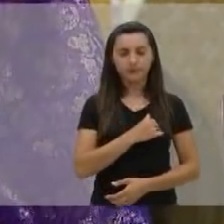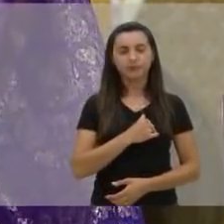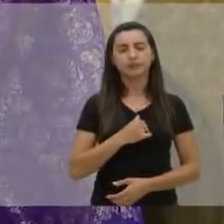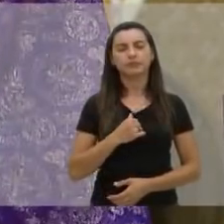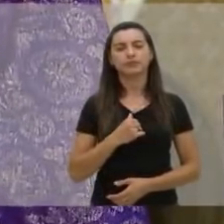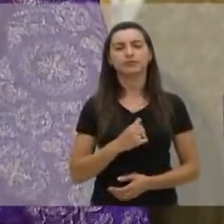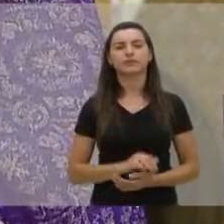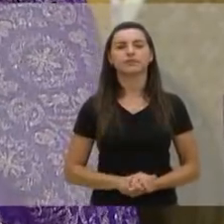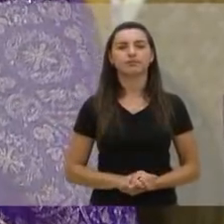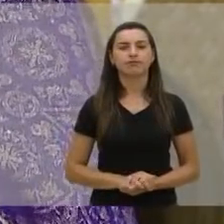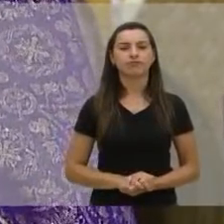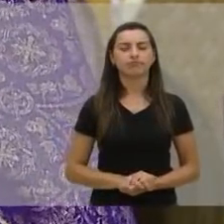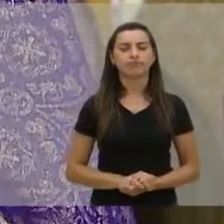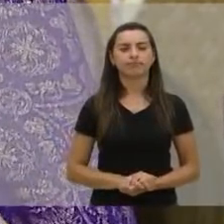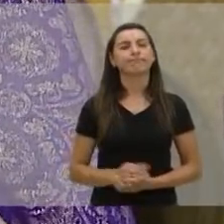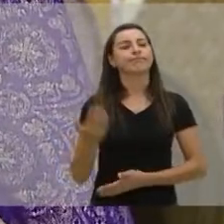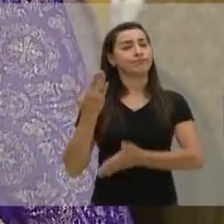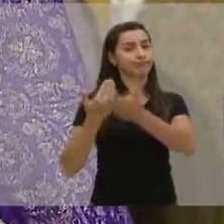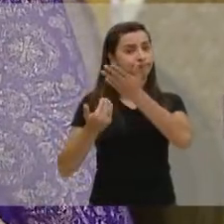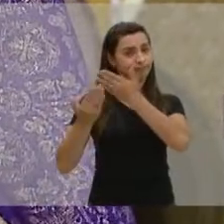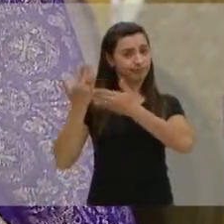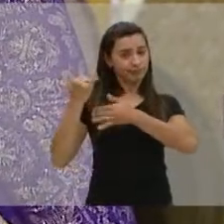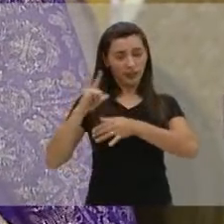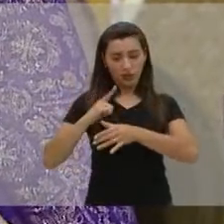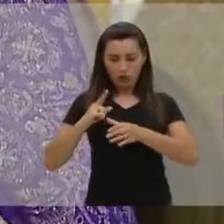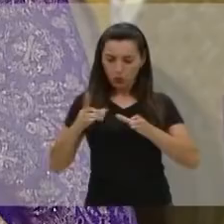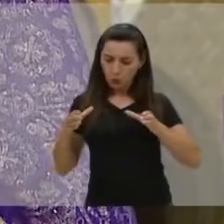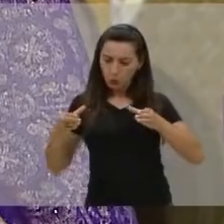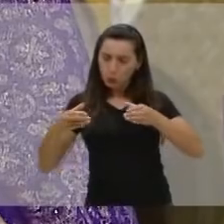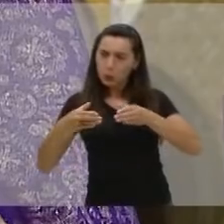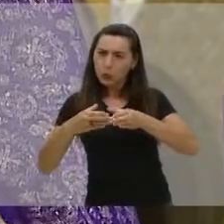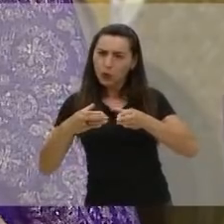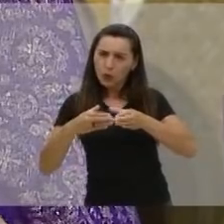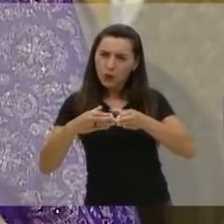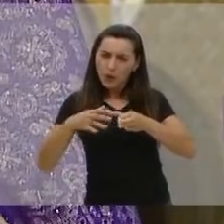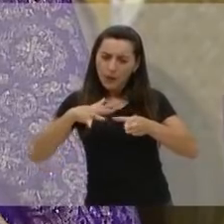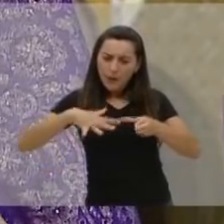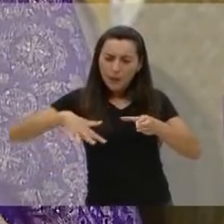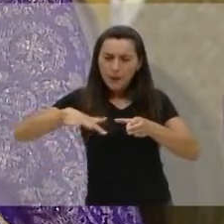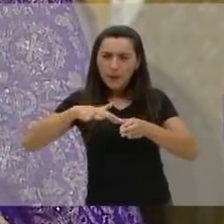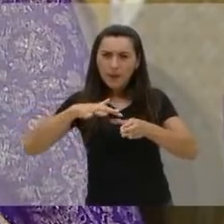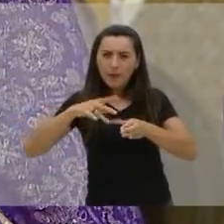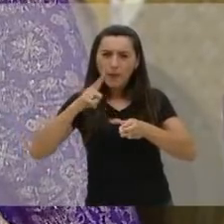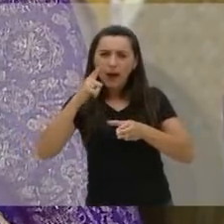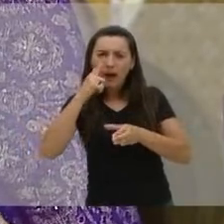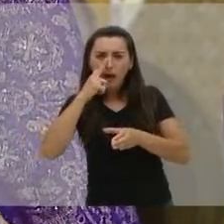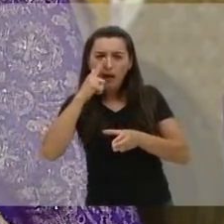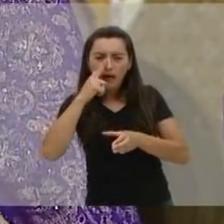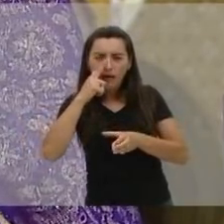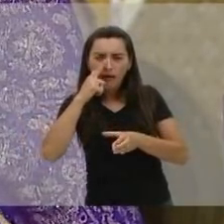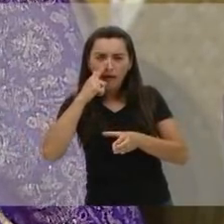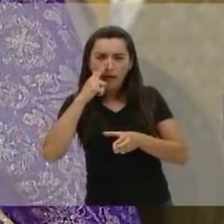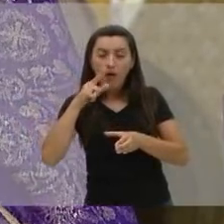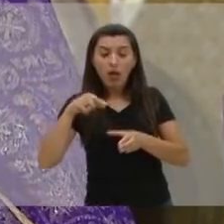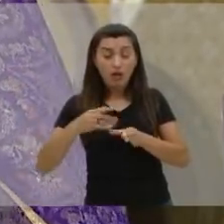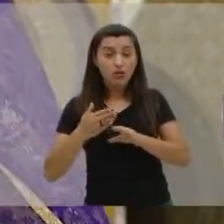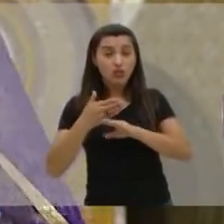havia alguns gregos entre os que tinham subido a Jerusalém para adorar durante a festa.